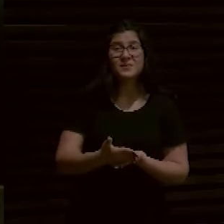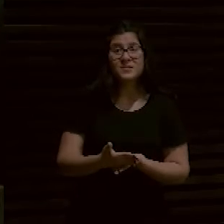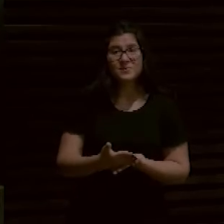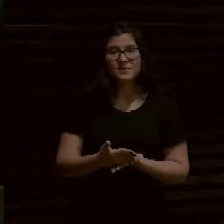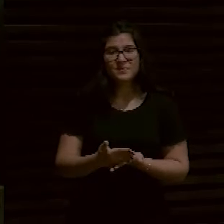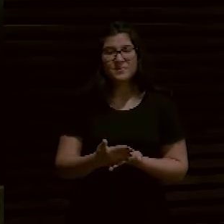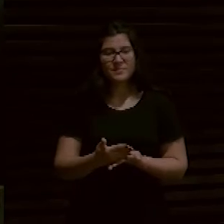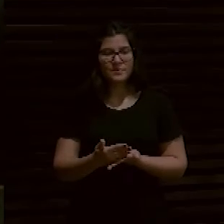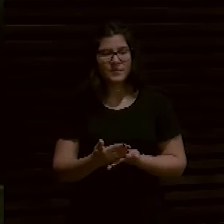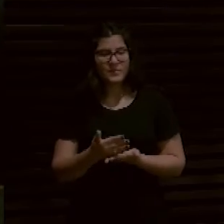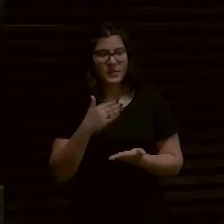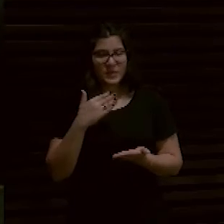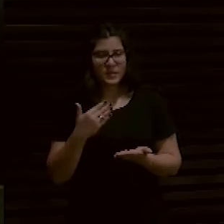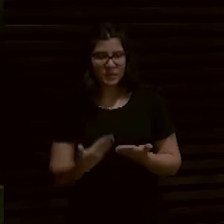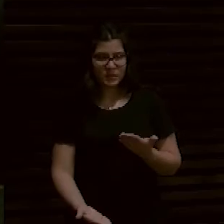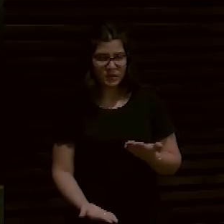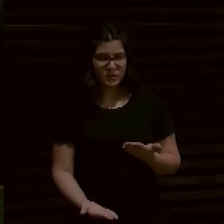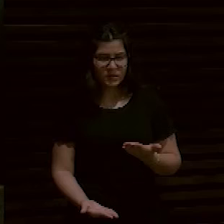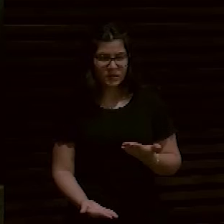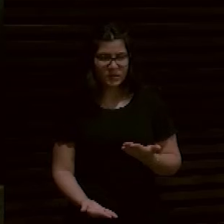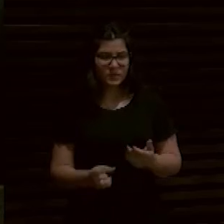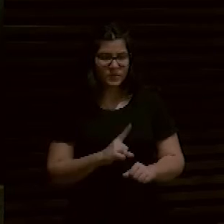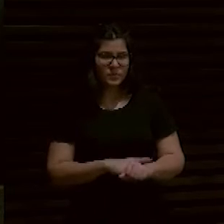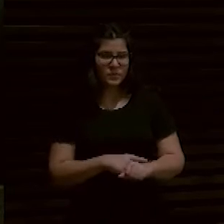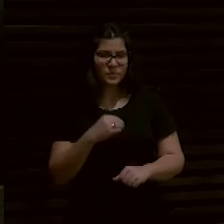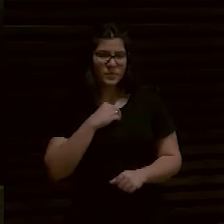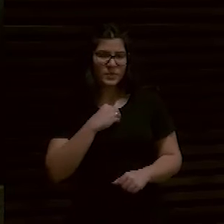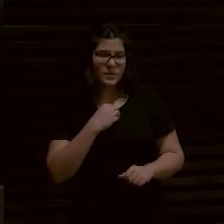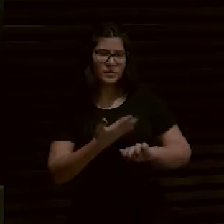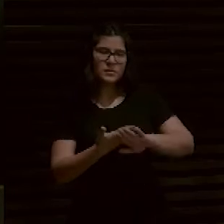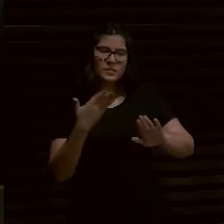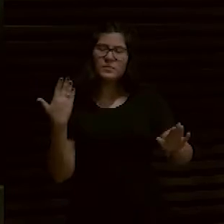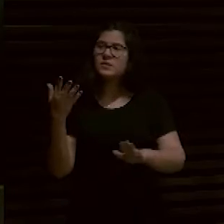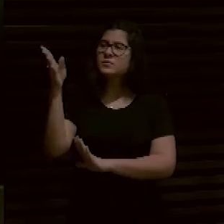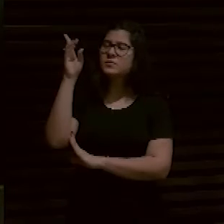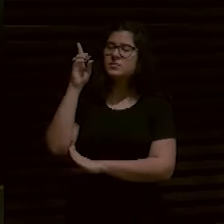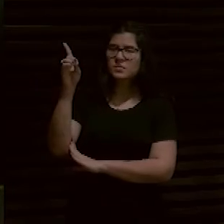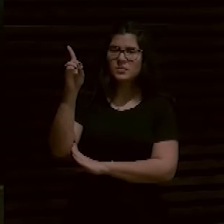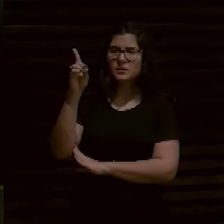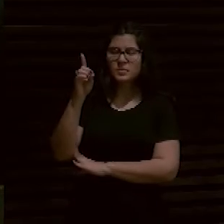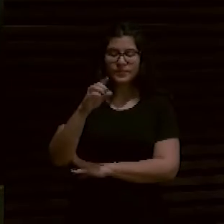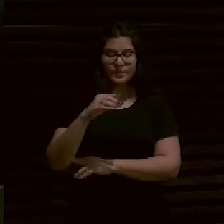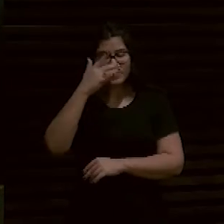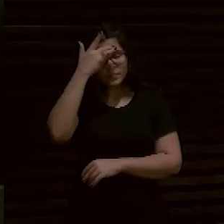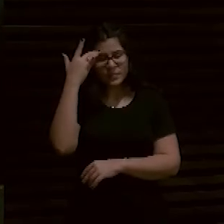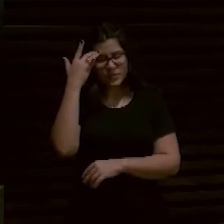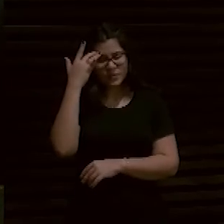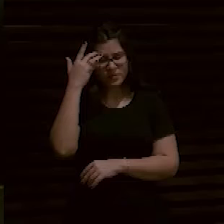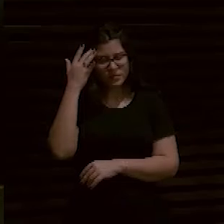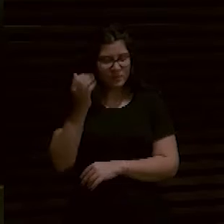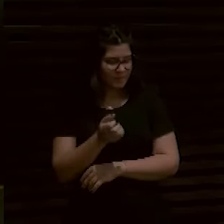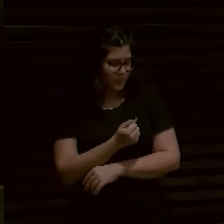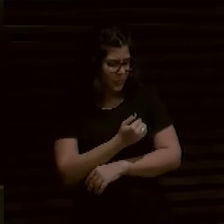queda? A separação. O homem aparta o seu coração do Senhor. Como diz o